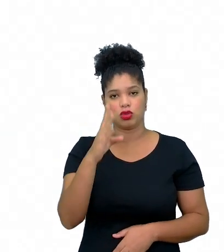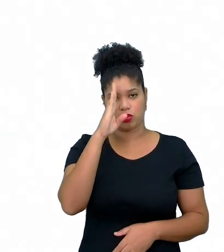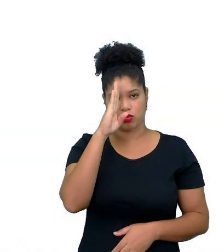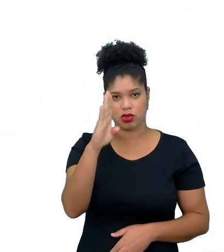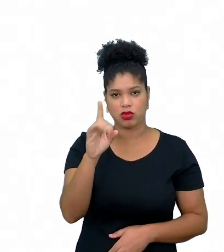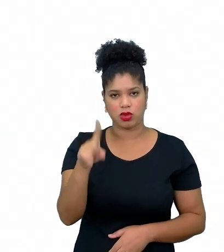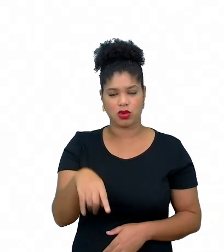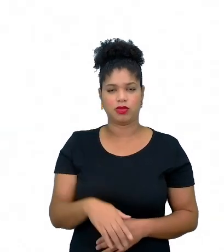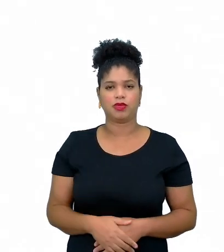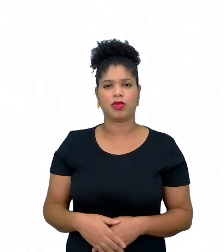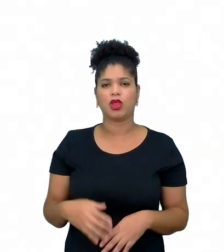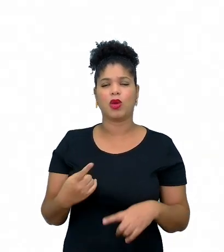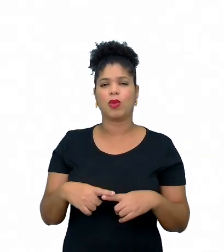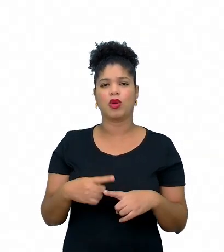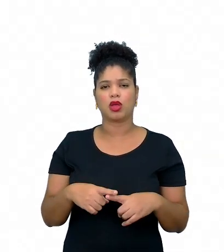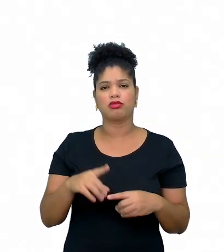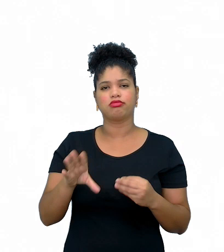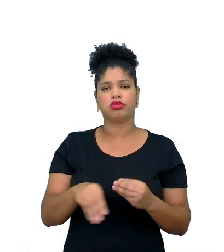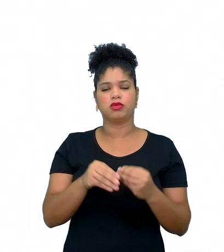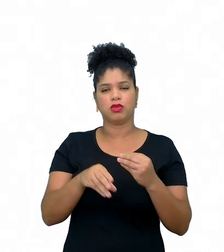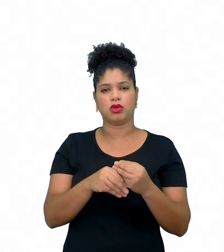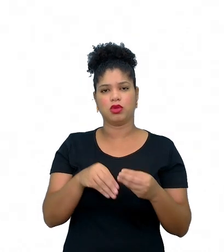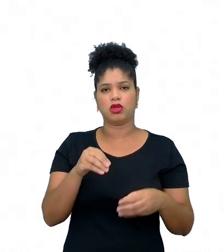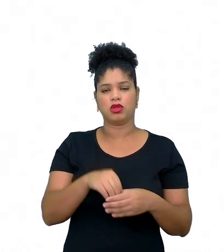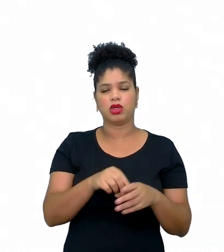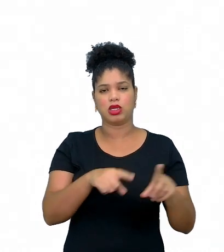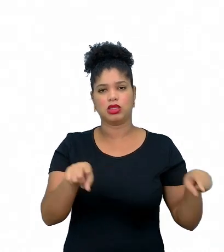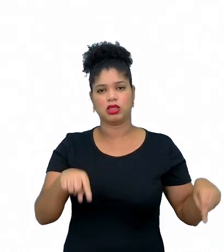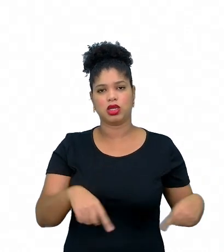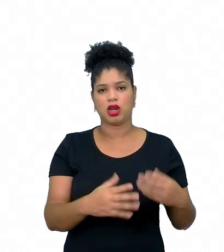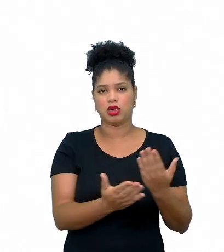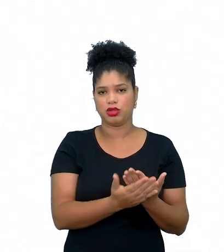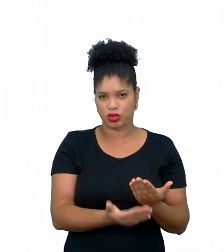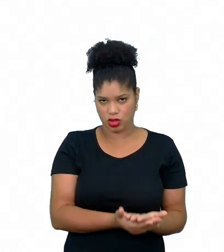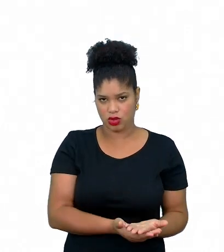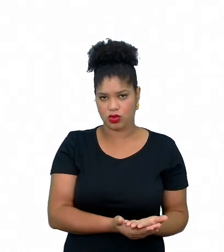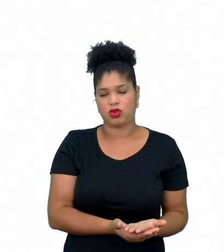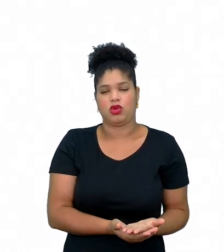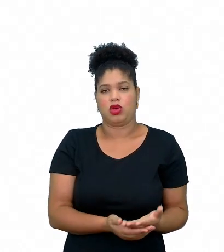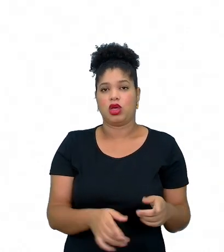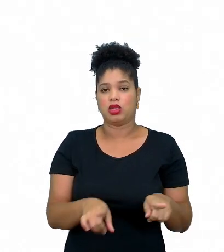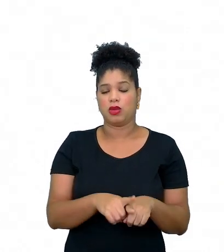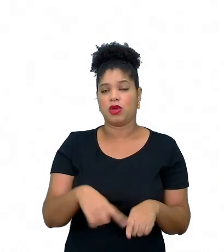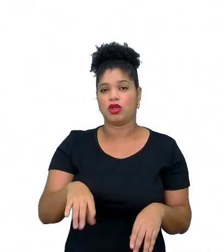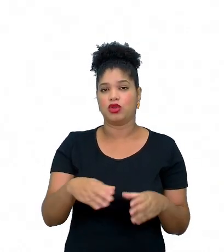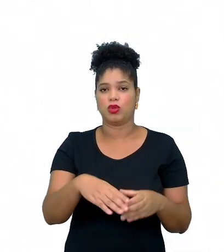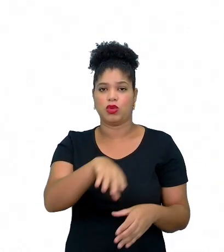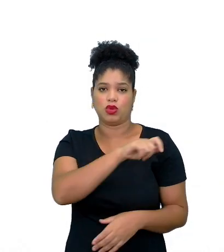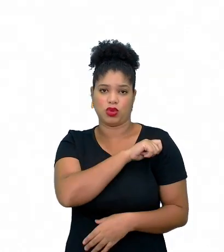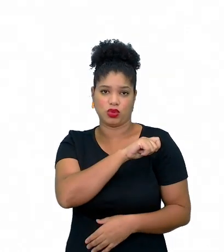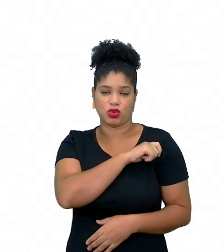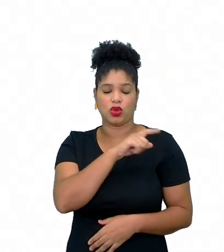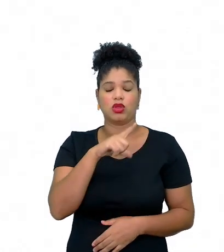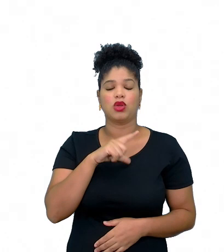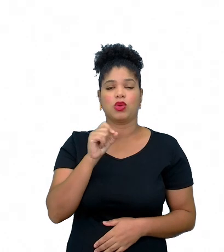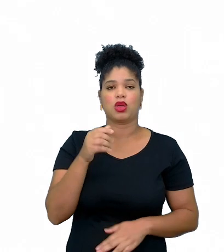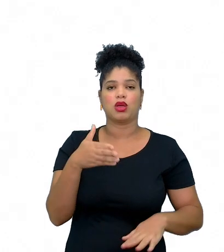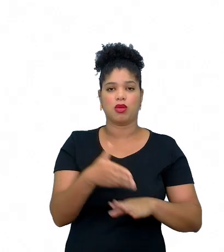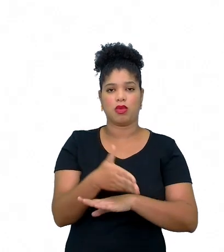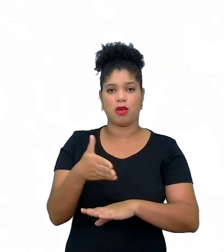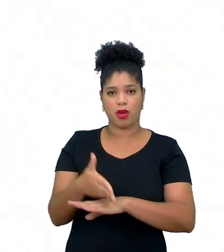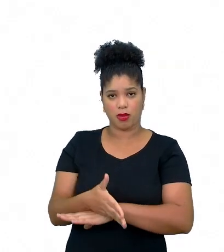motivos. Primeiro, porque acrescenta para a sala de aula, mas segundo, porque um aluno que tem uma